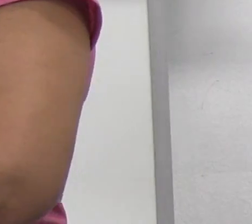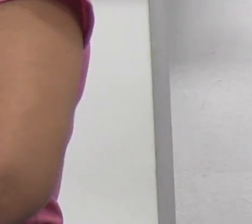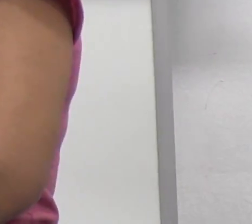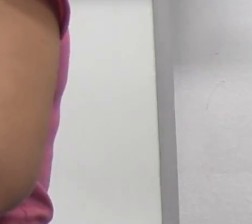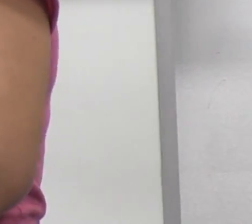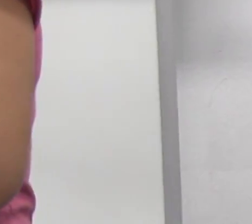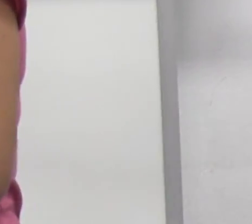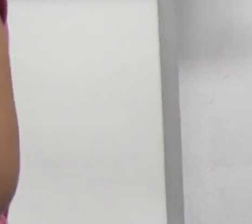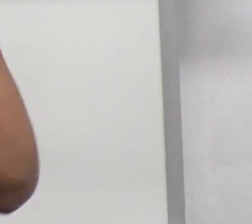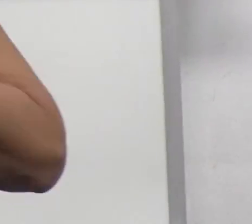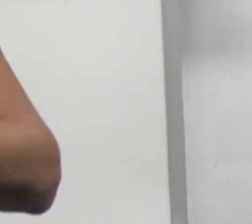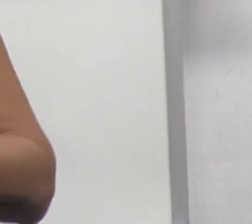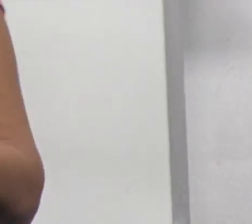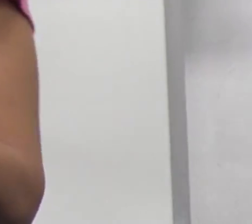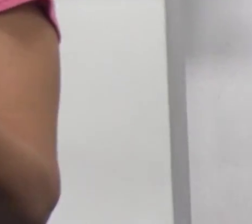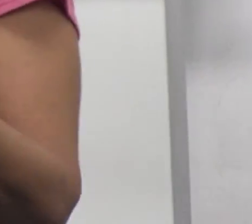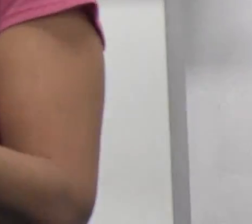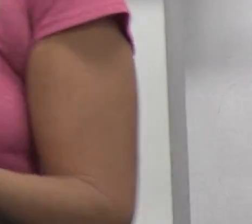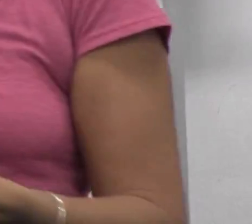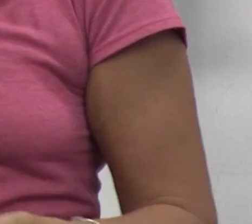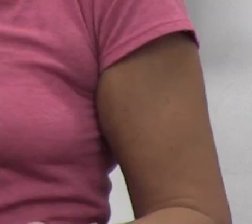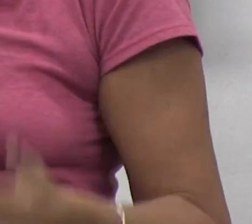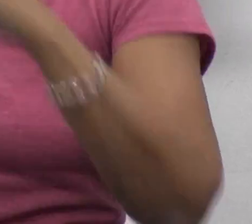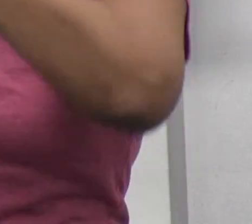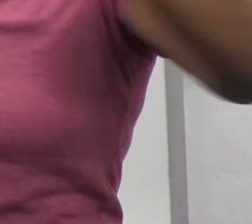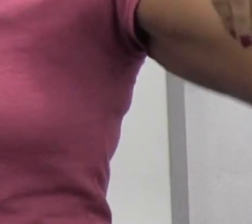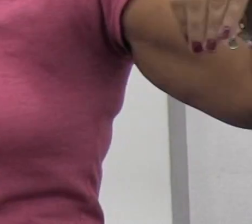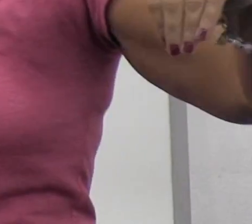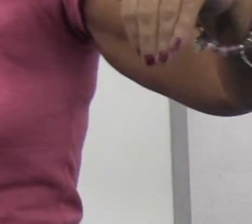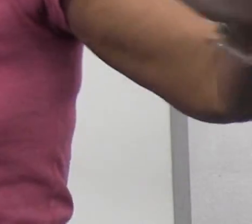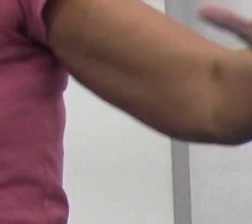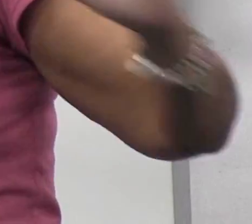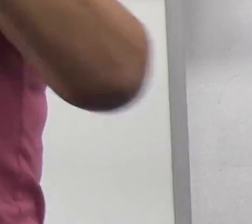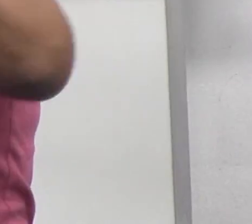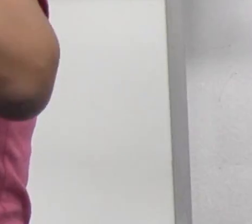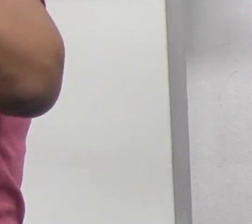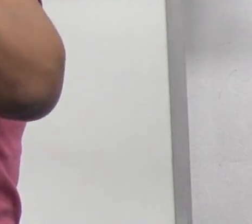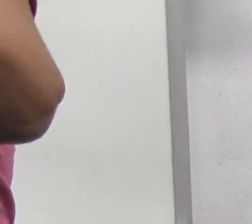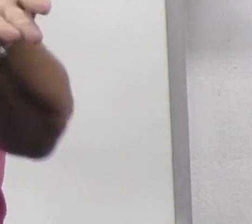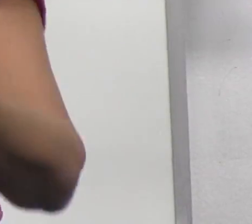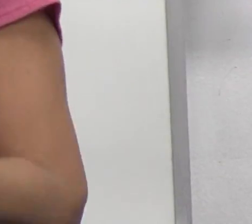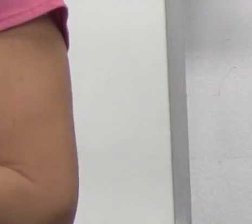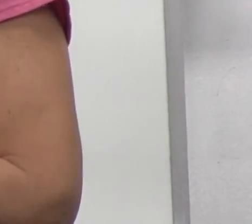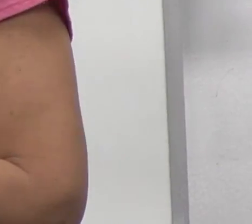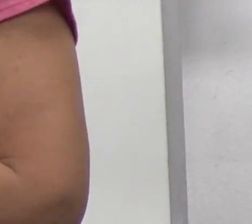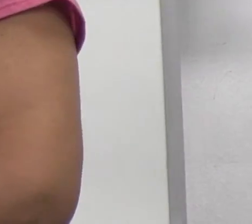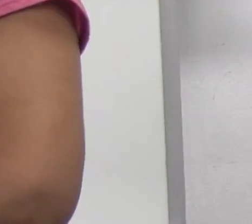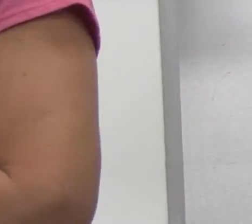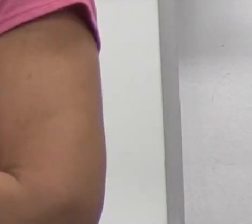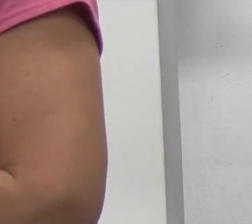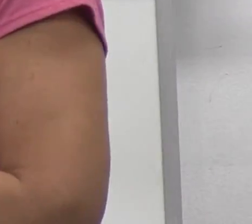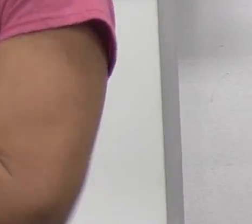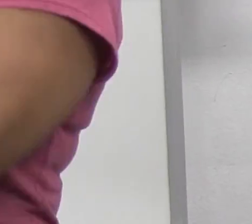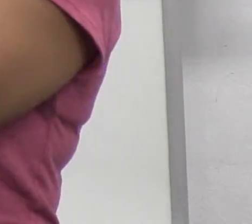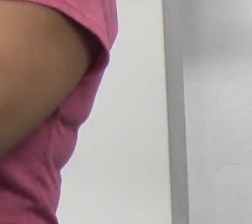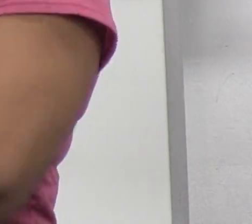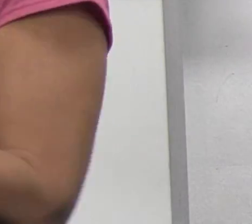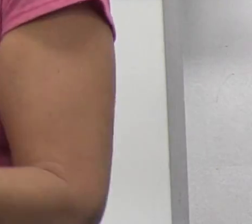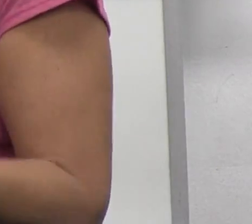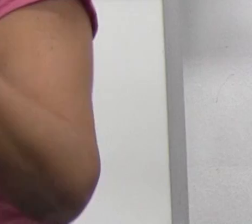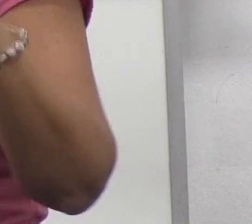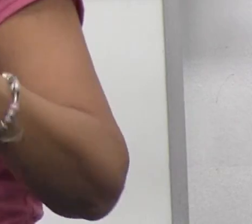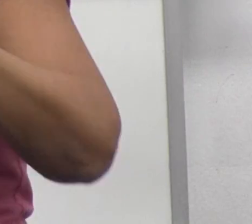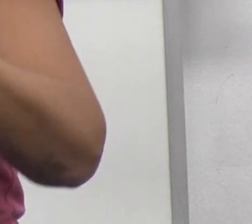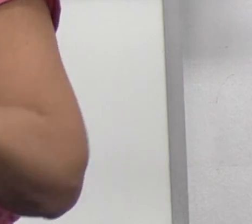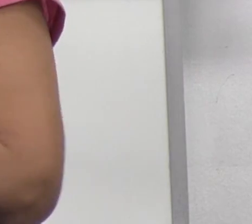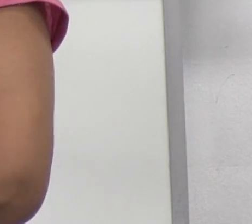diferentes. Às vezes ele não sabe qual é a função do professor, se é professor de português, é professor de Libras. Há um